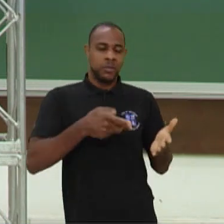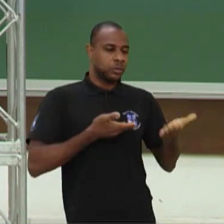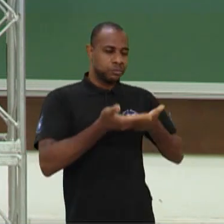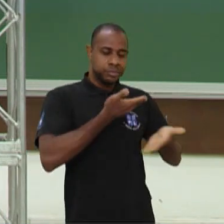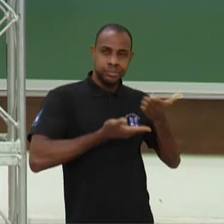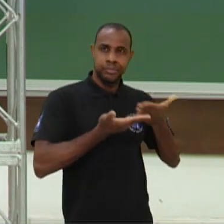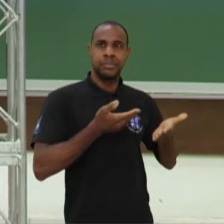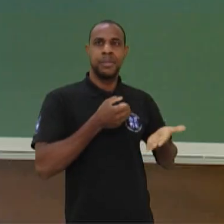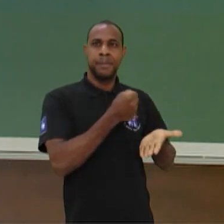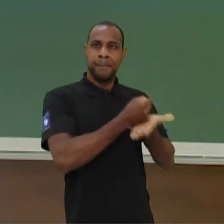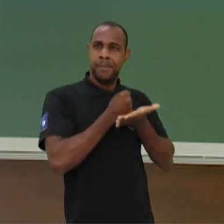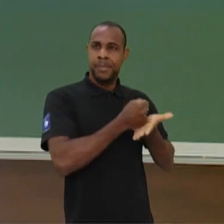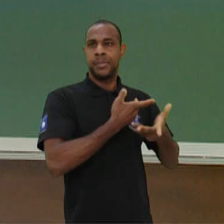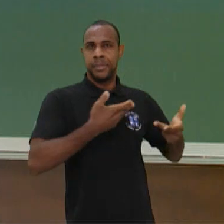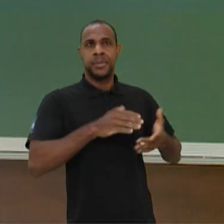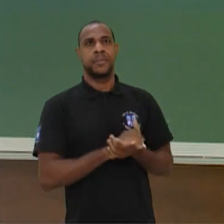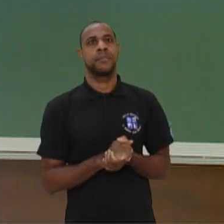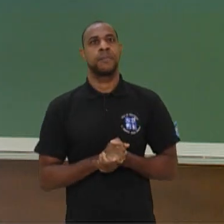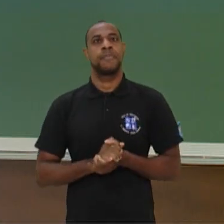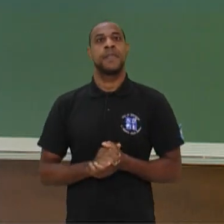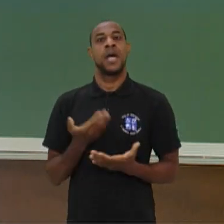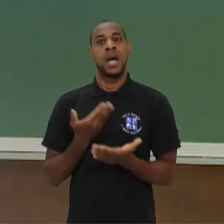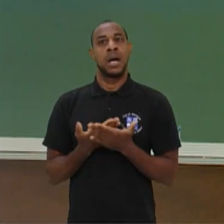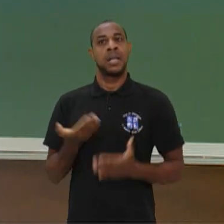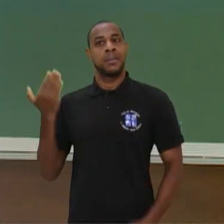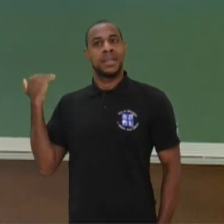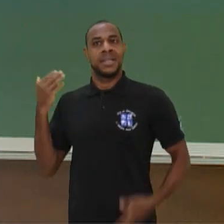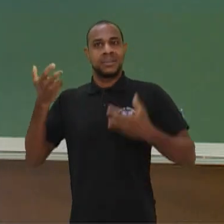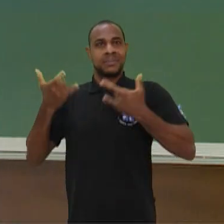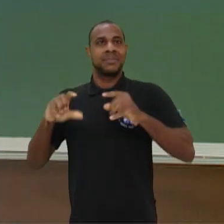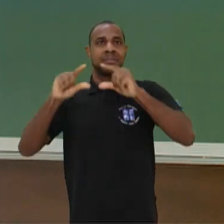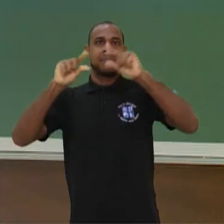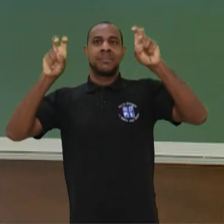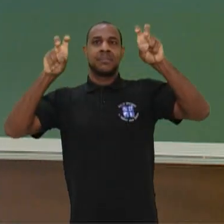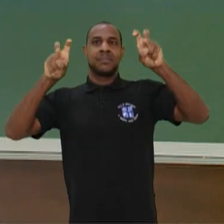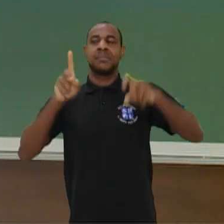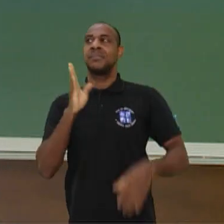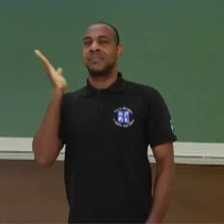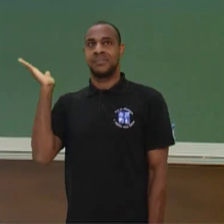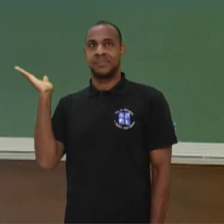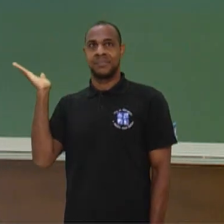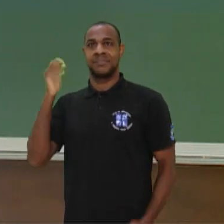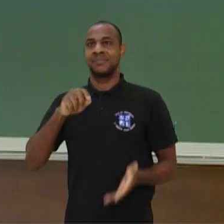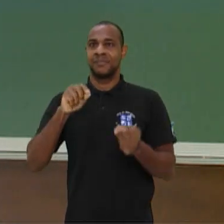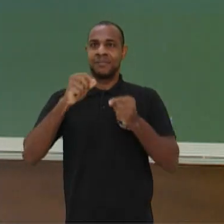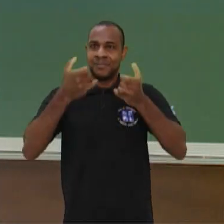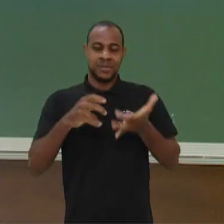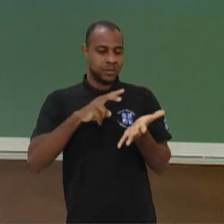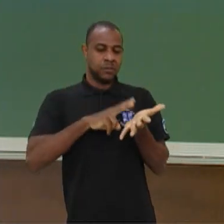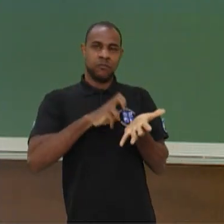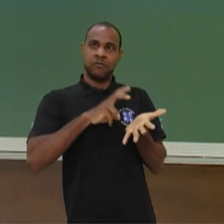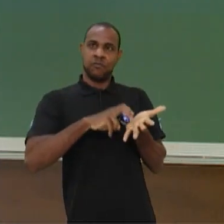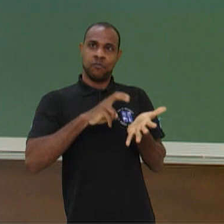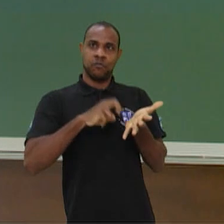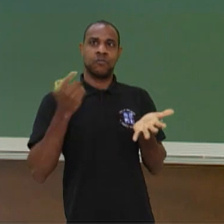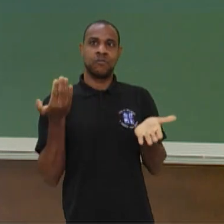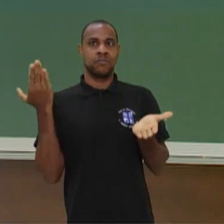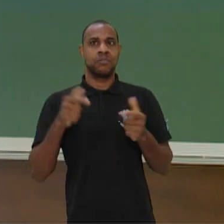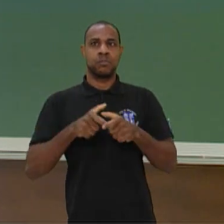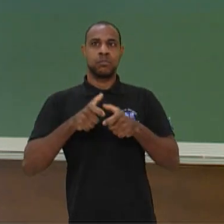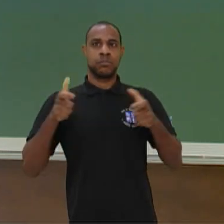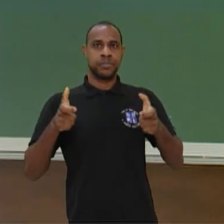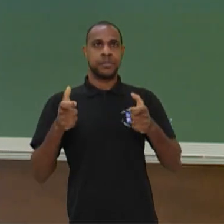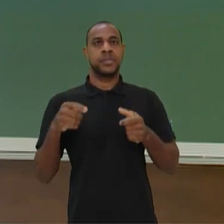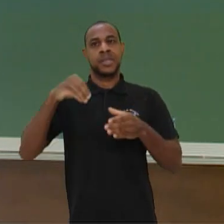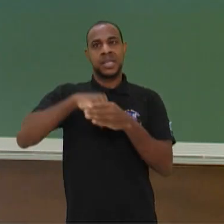aula passada, que era Cornflakes, nós falamos sobre o nosso vocabulário, como sempre, ampliamos o nosso vocabulário dentro